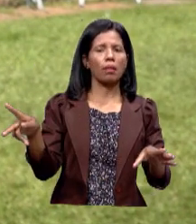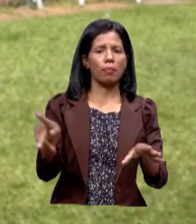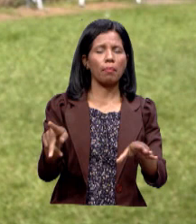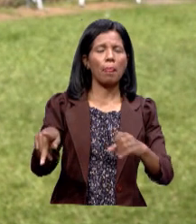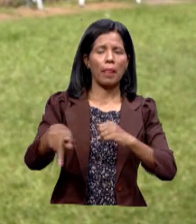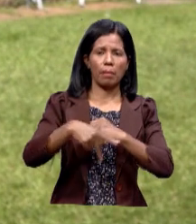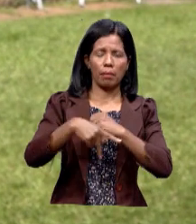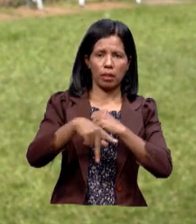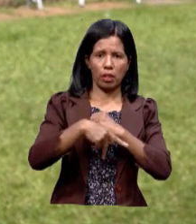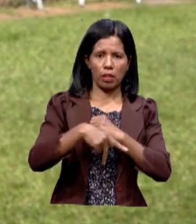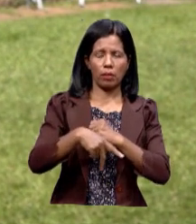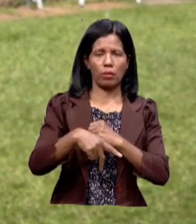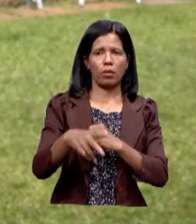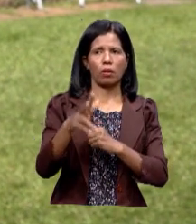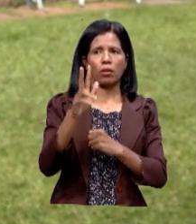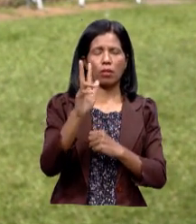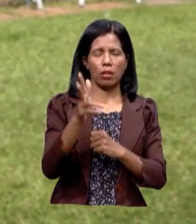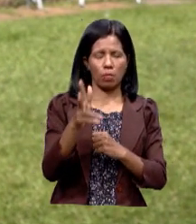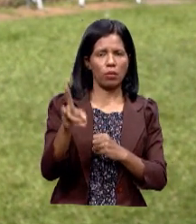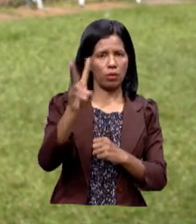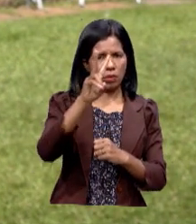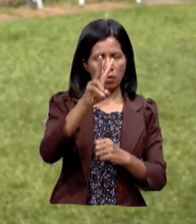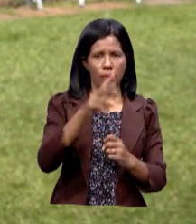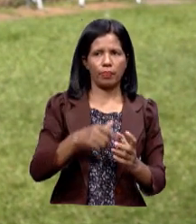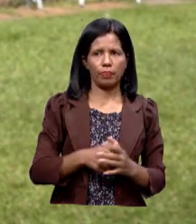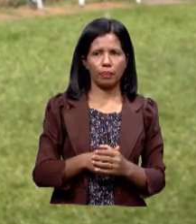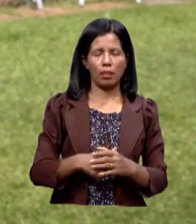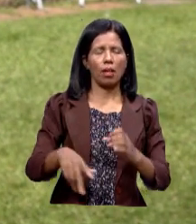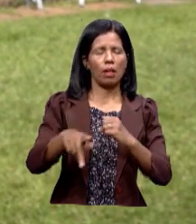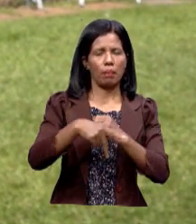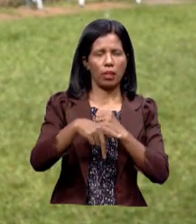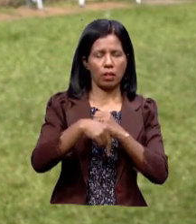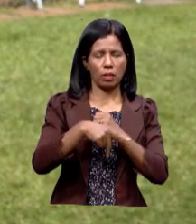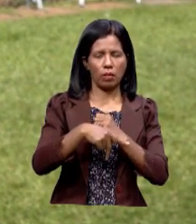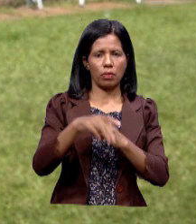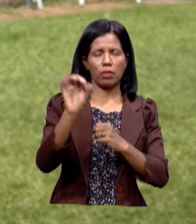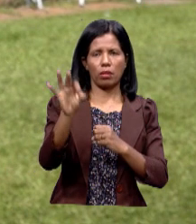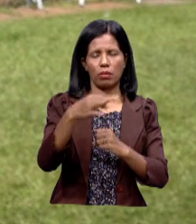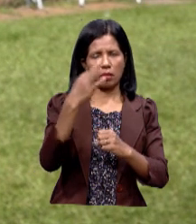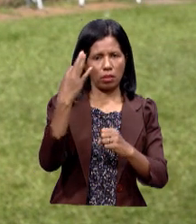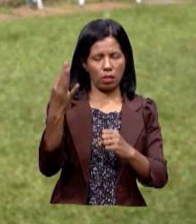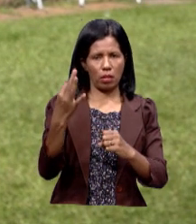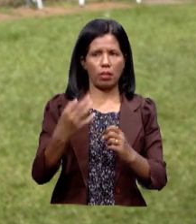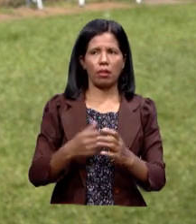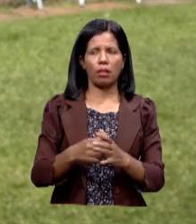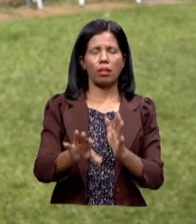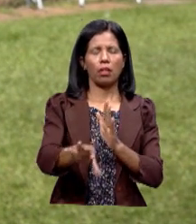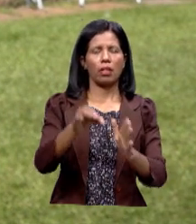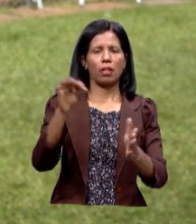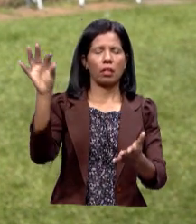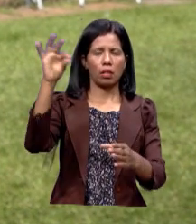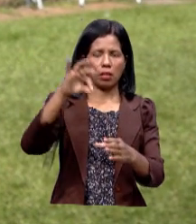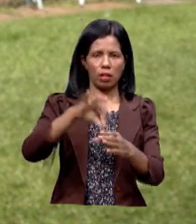resing rua e husi partido tolu resing rua ne partido selur resinen maka heta na sentu